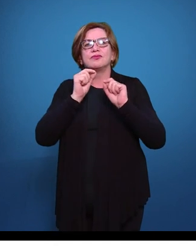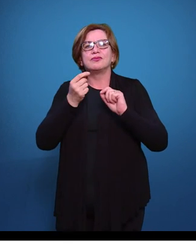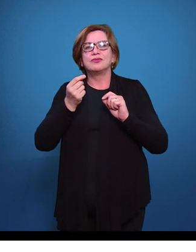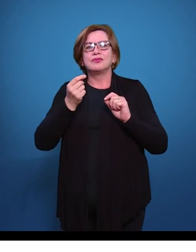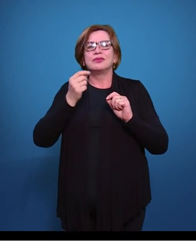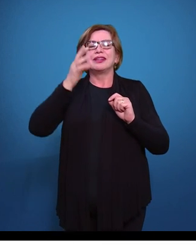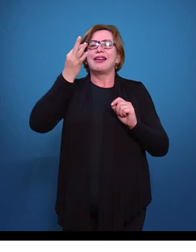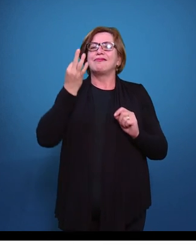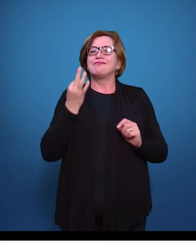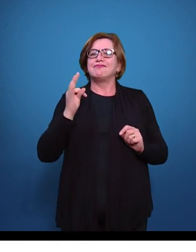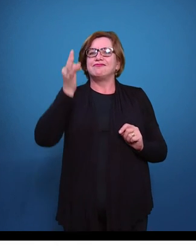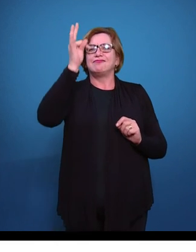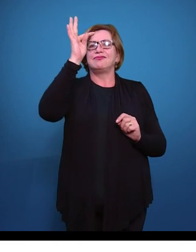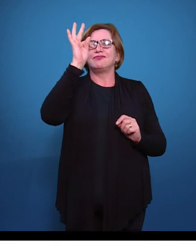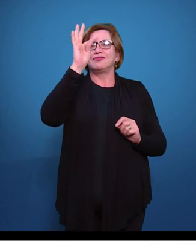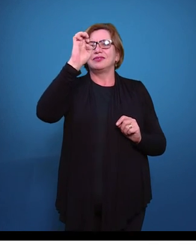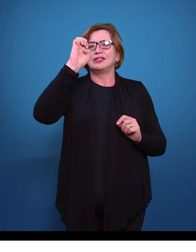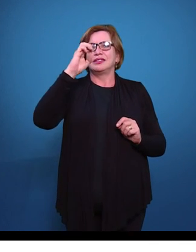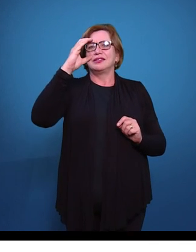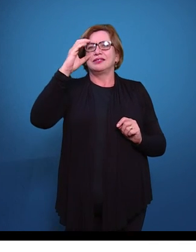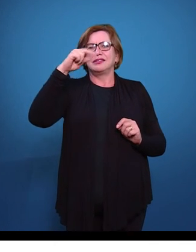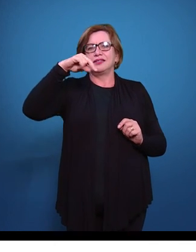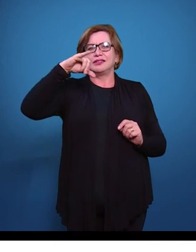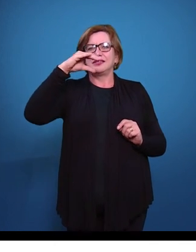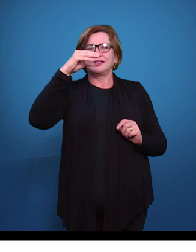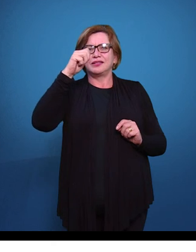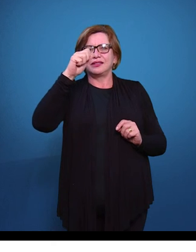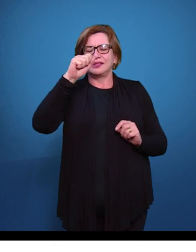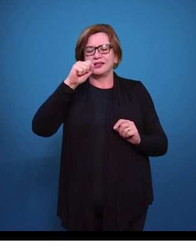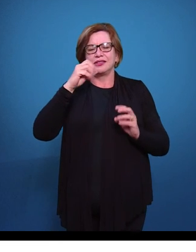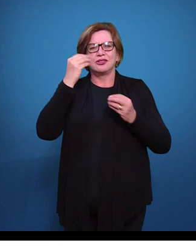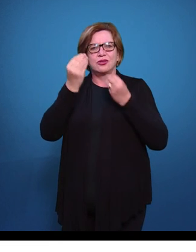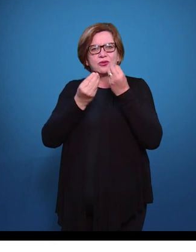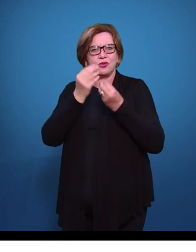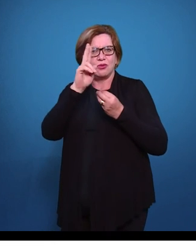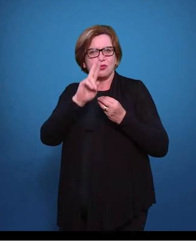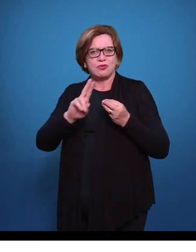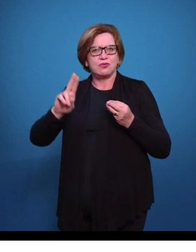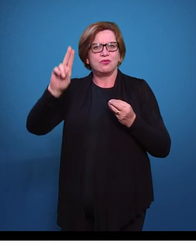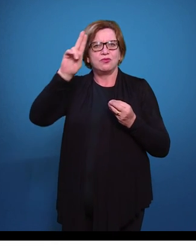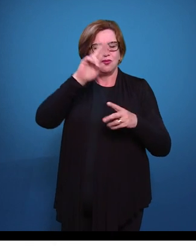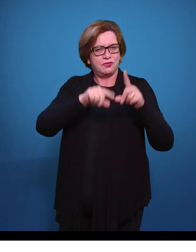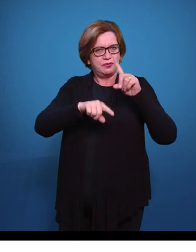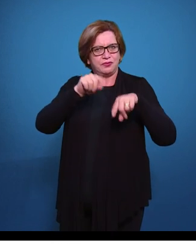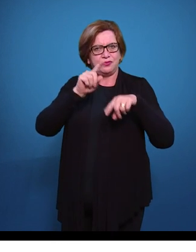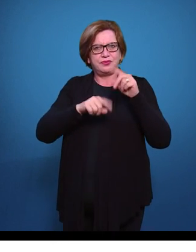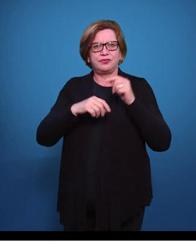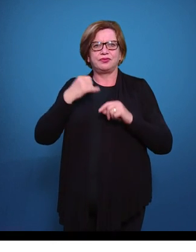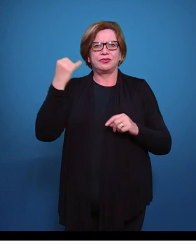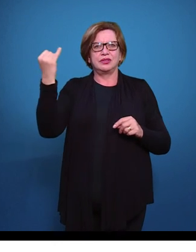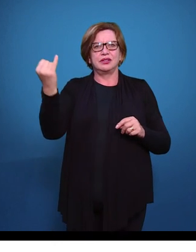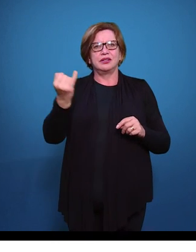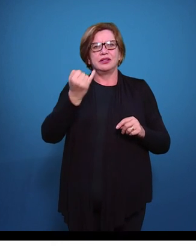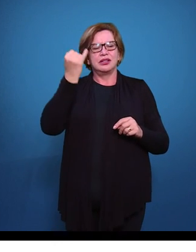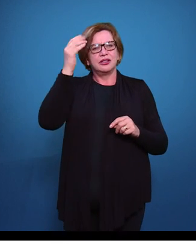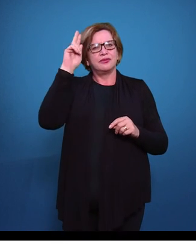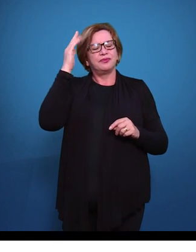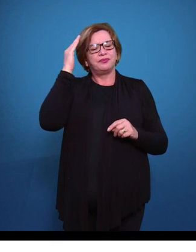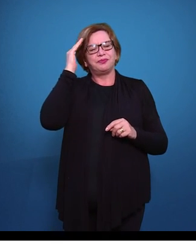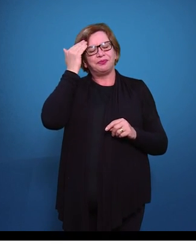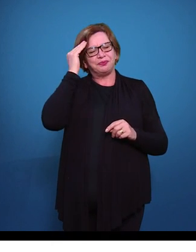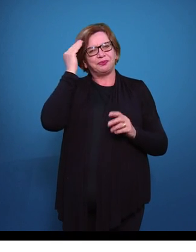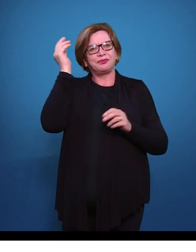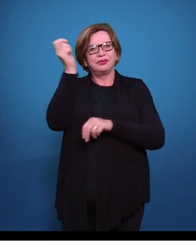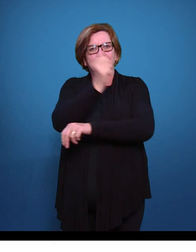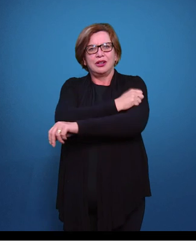que se referem à utilização das ferramentas é importante então que a gente compreenda que o aluno ele